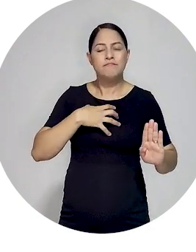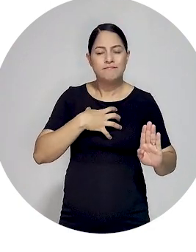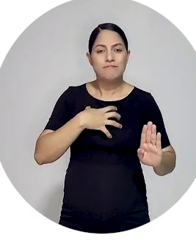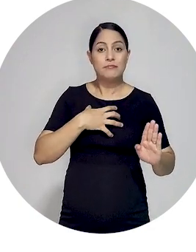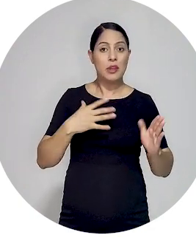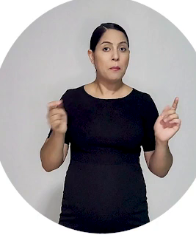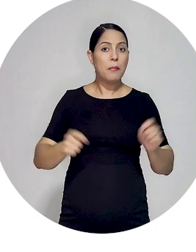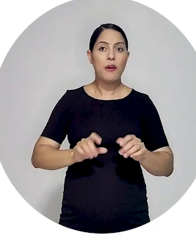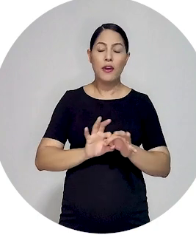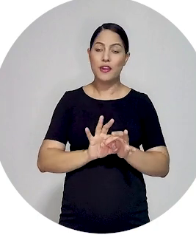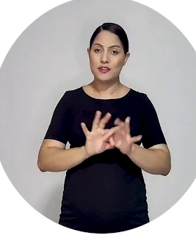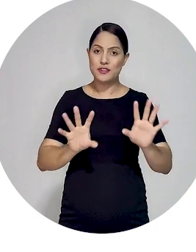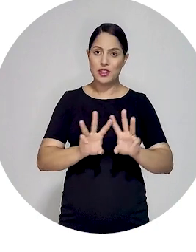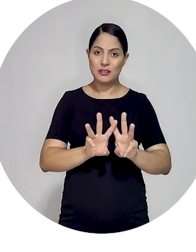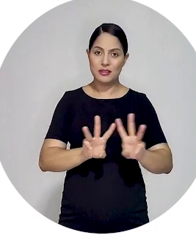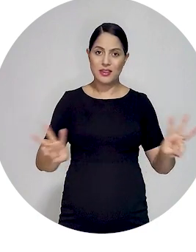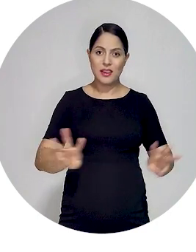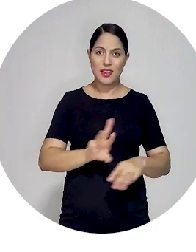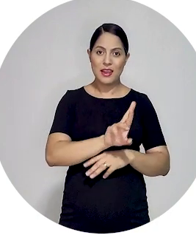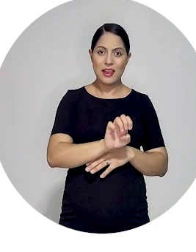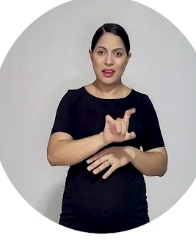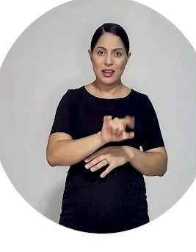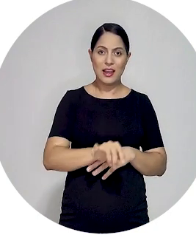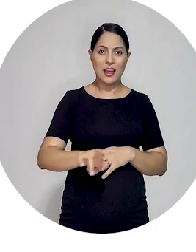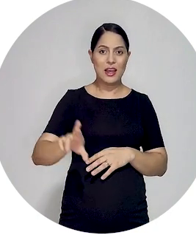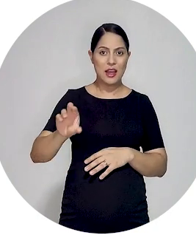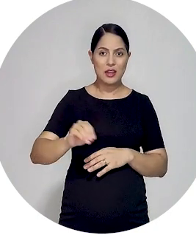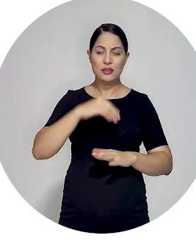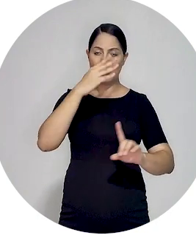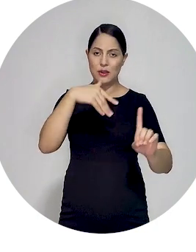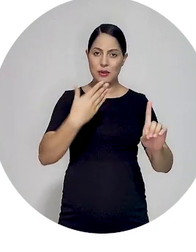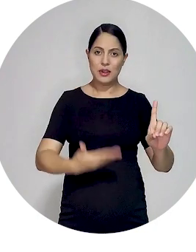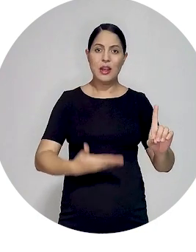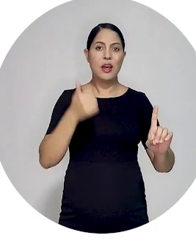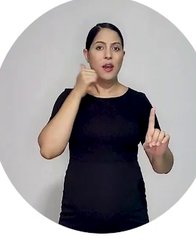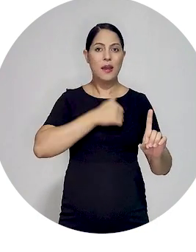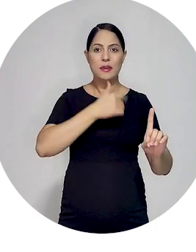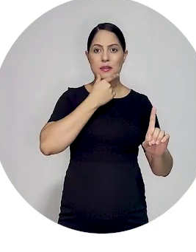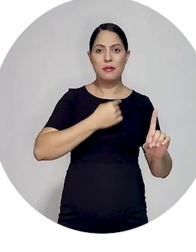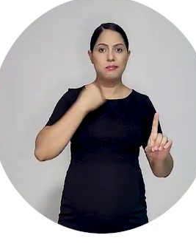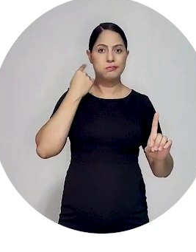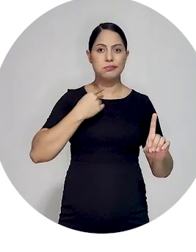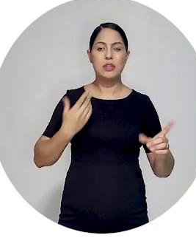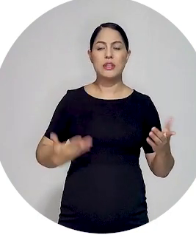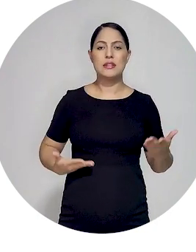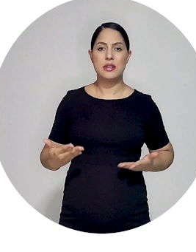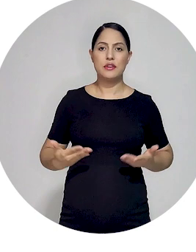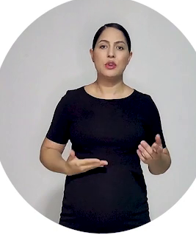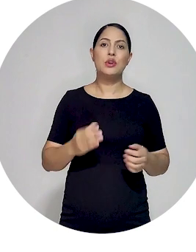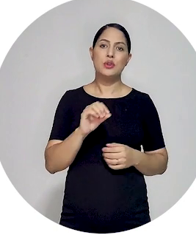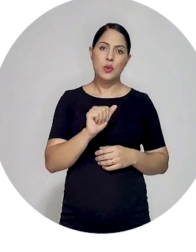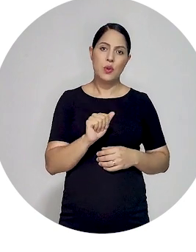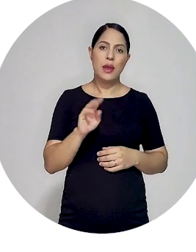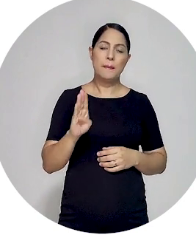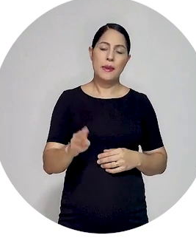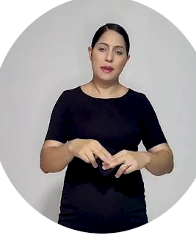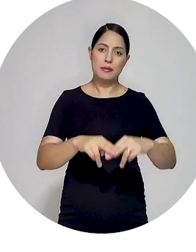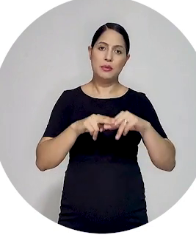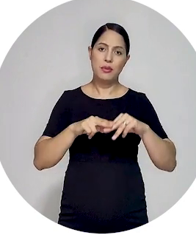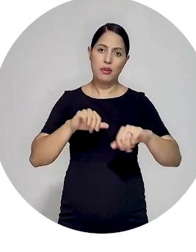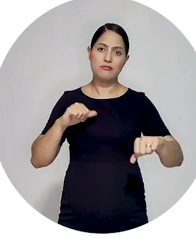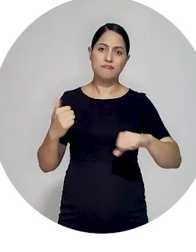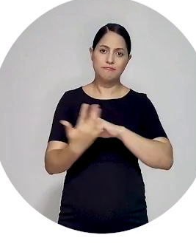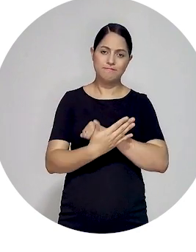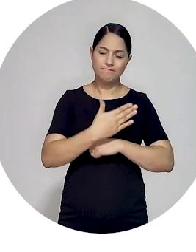afetiva da UAB. Acesse agora mesmo a página do Relicário da Advocacia e veja mais uma homenagem aos advogados, advogadas